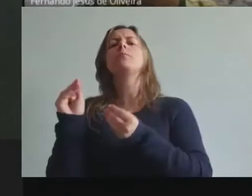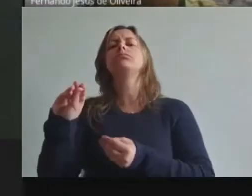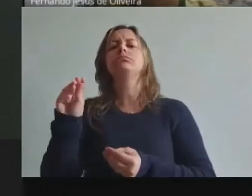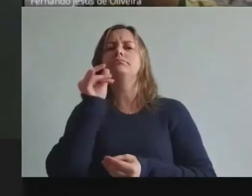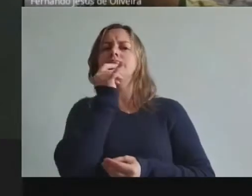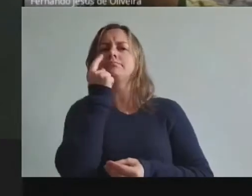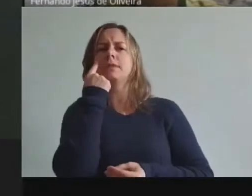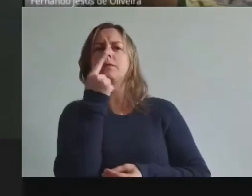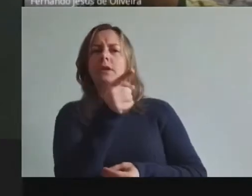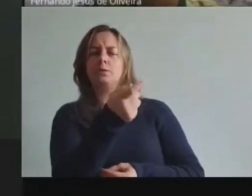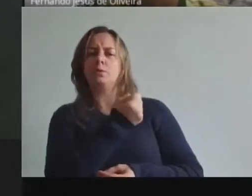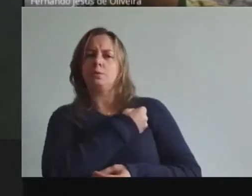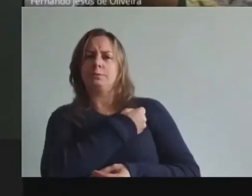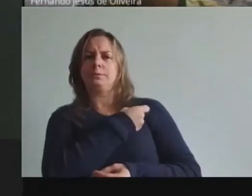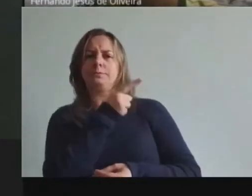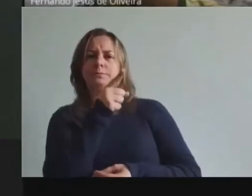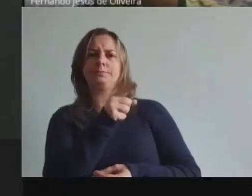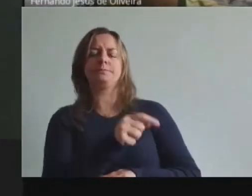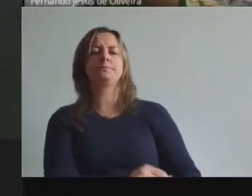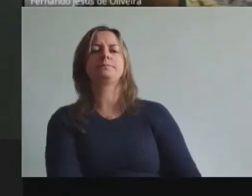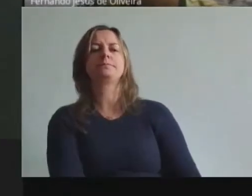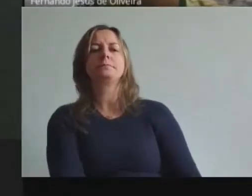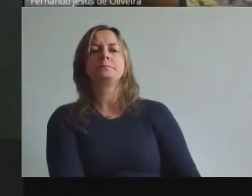aqui. Esse número aqui